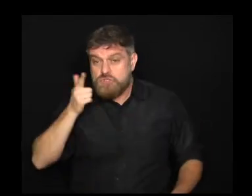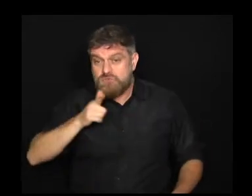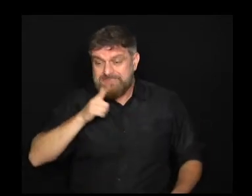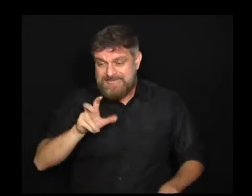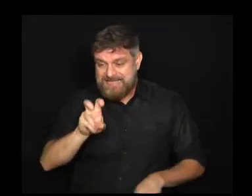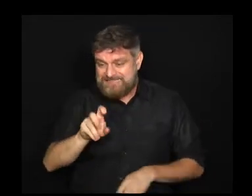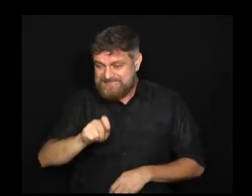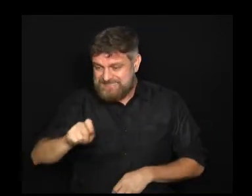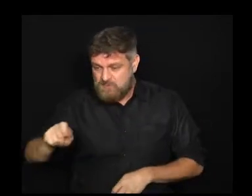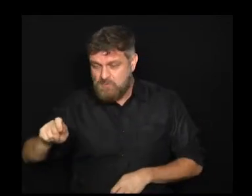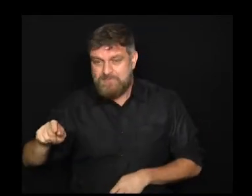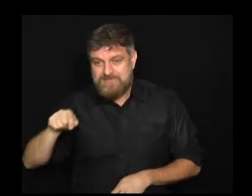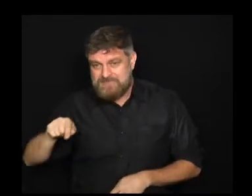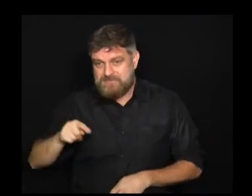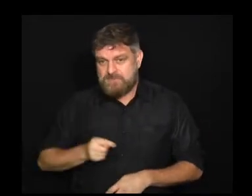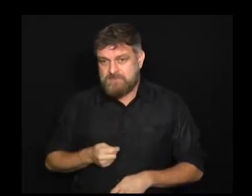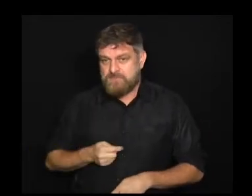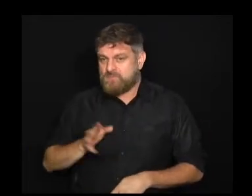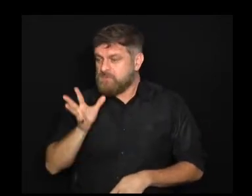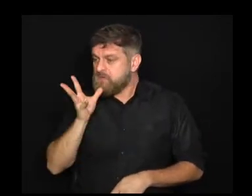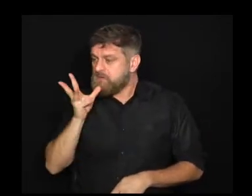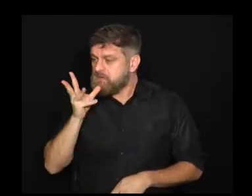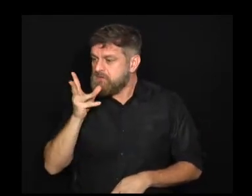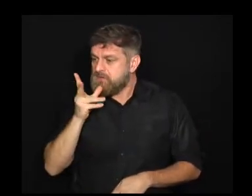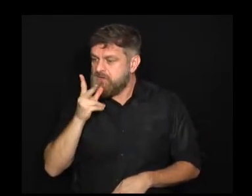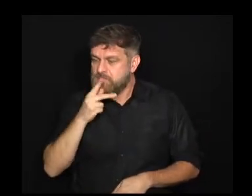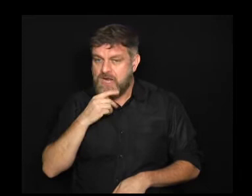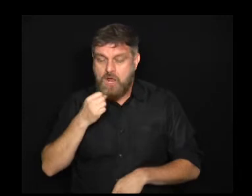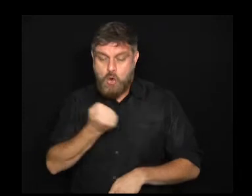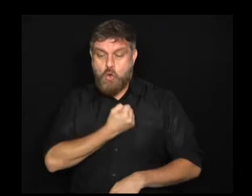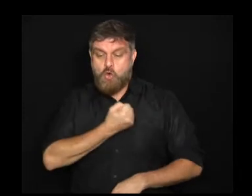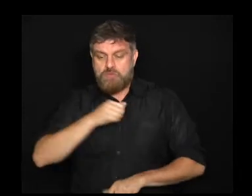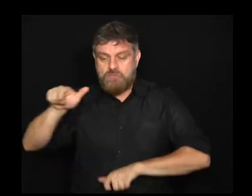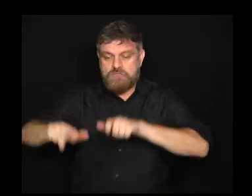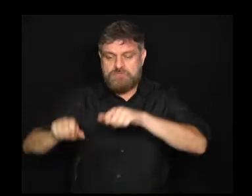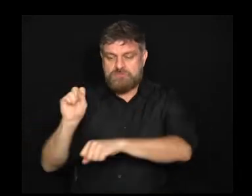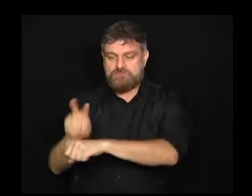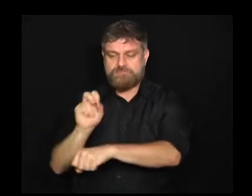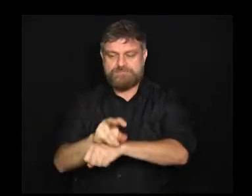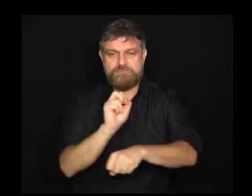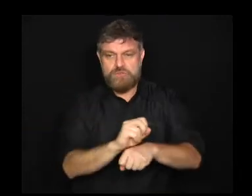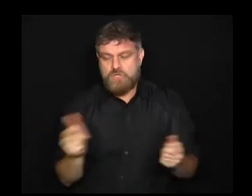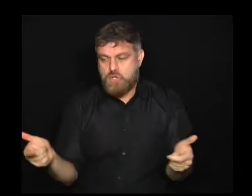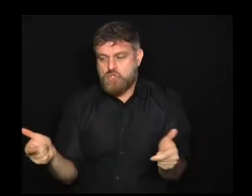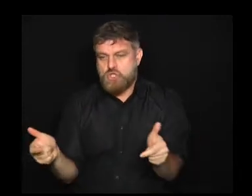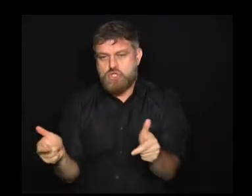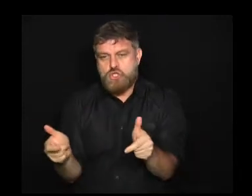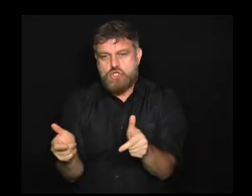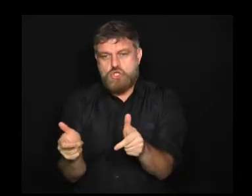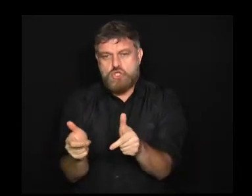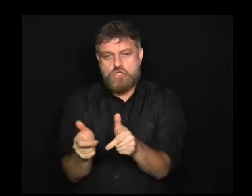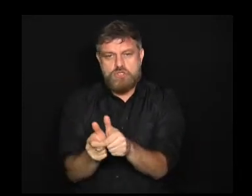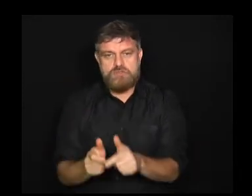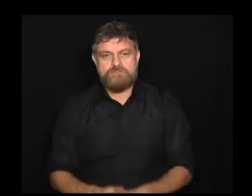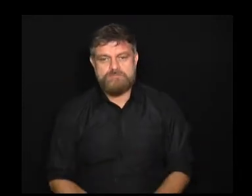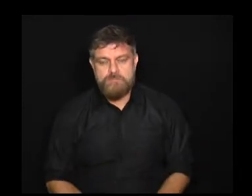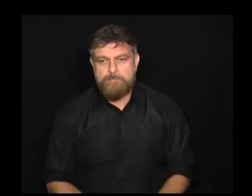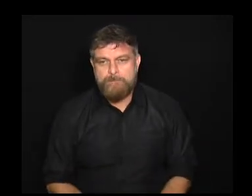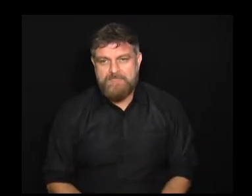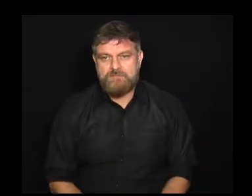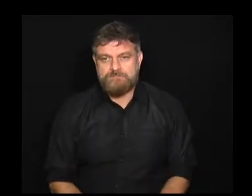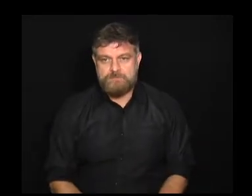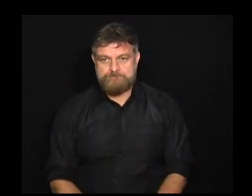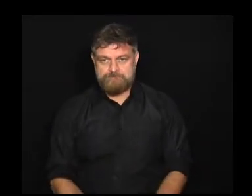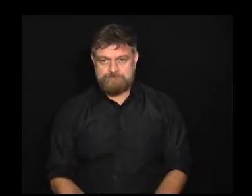meses no pico e ganharia também no tamanho do pico, ganhando aí uma menor sobrecarga sobre o